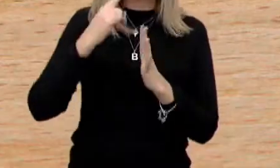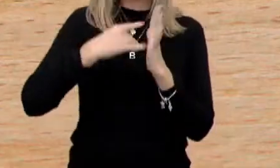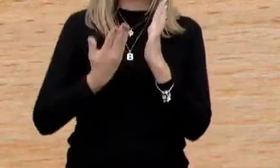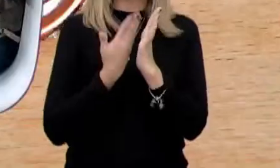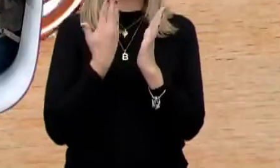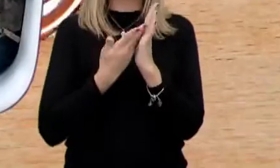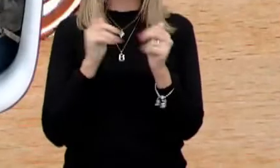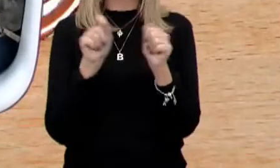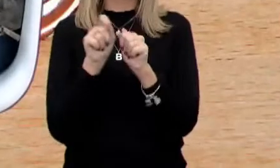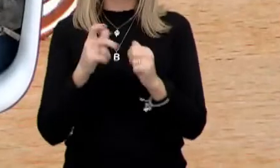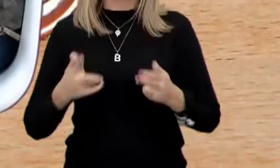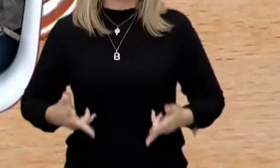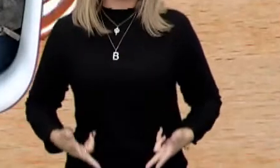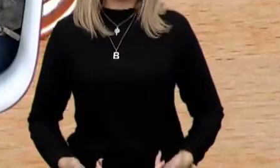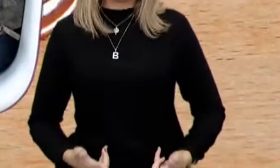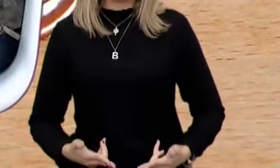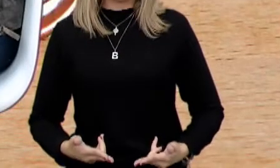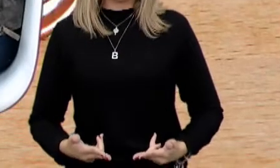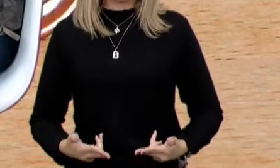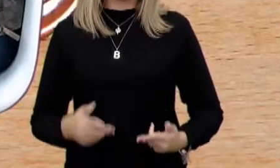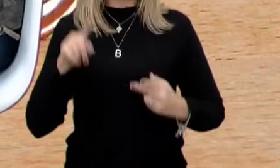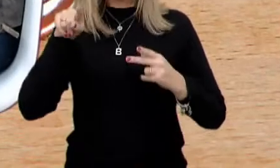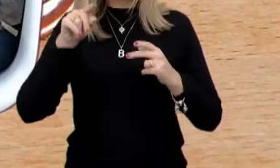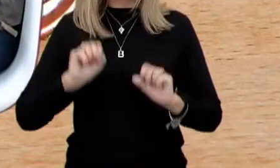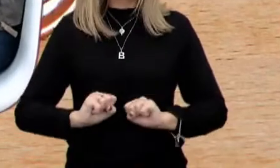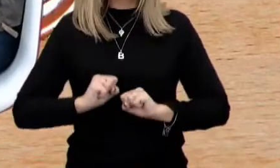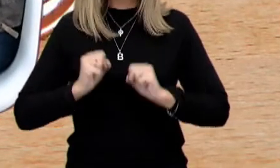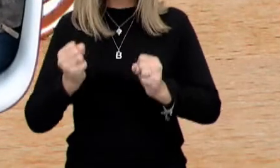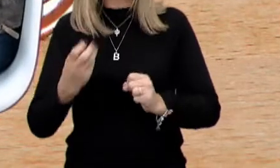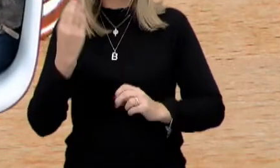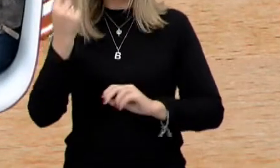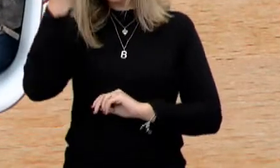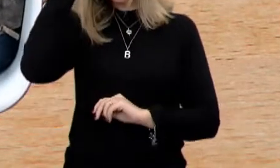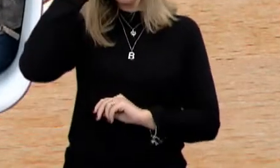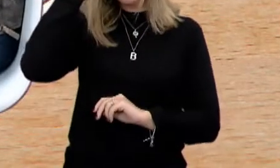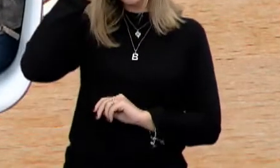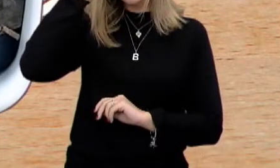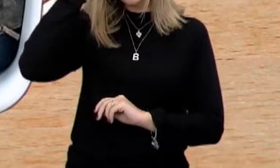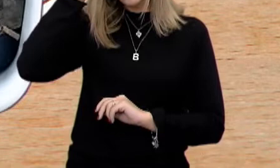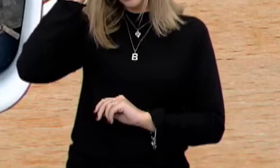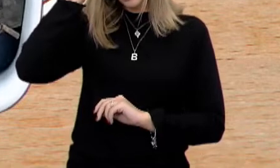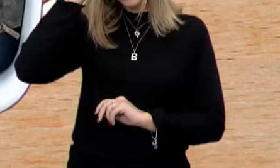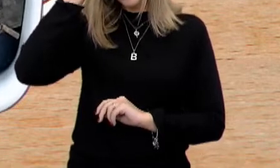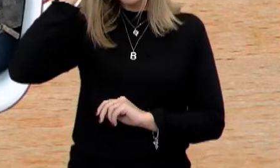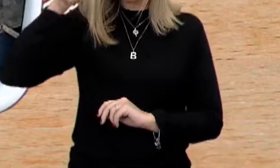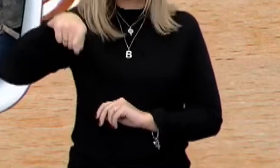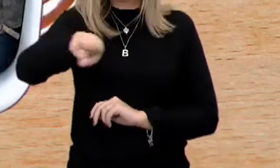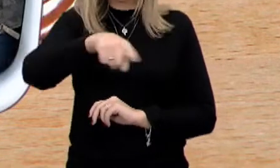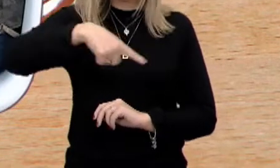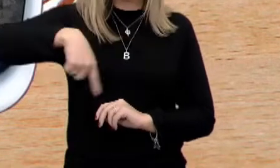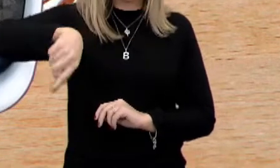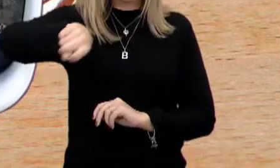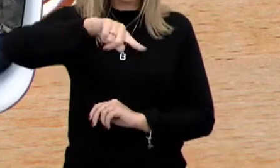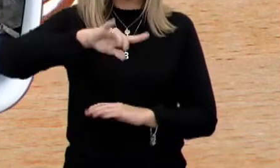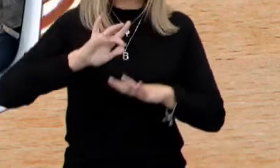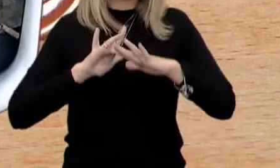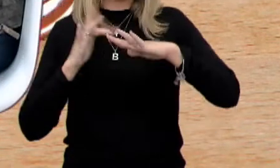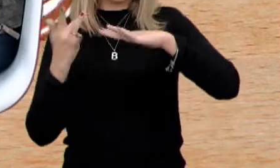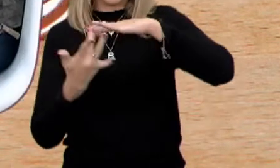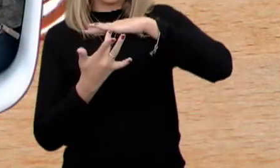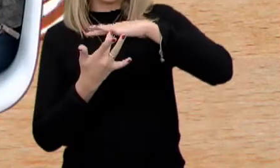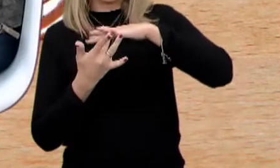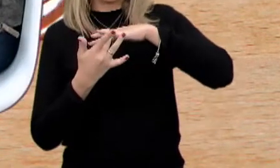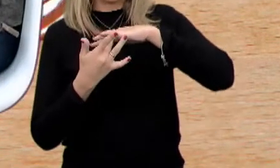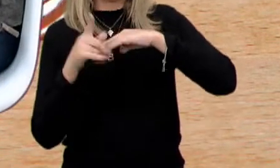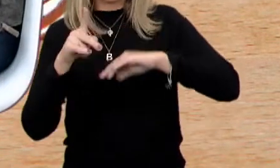fazer castração. Certo. Então, é um esforço que é muito pensado em cada um daquelas mídias, e vale